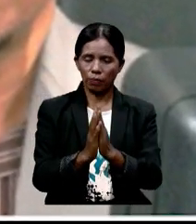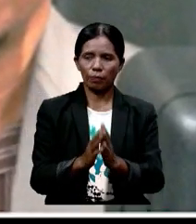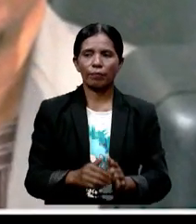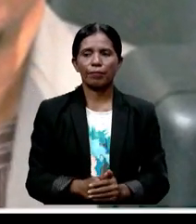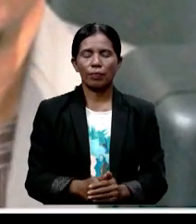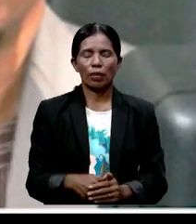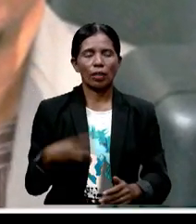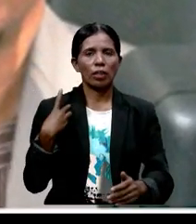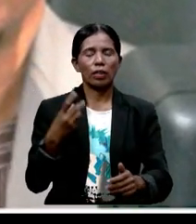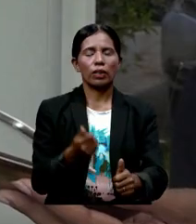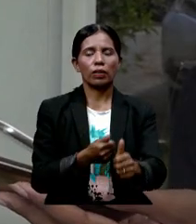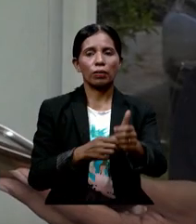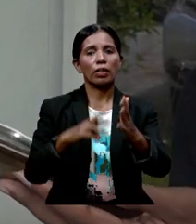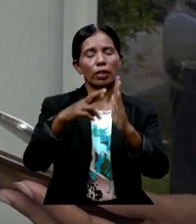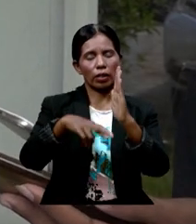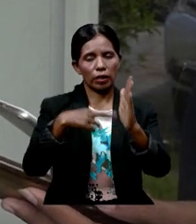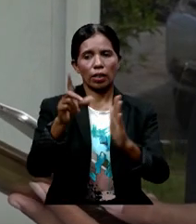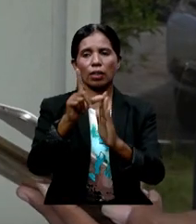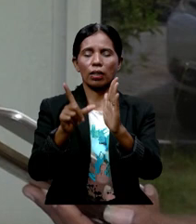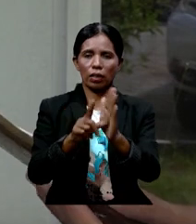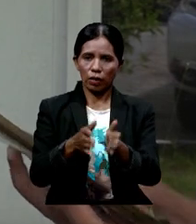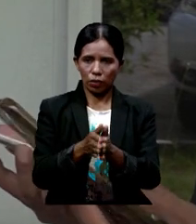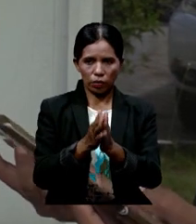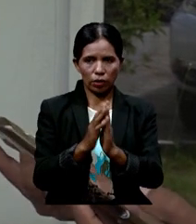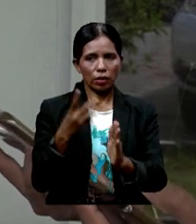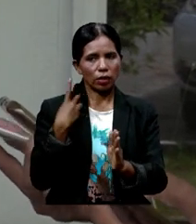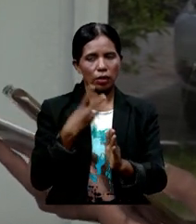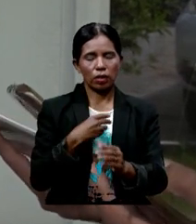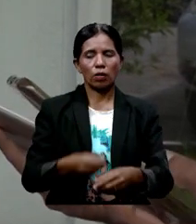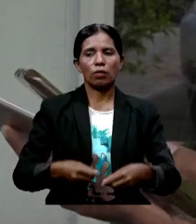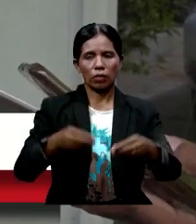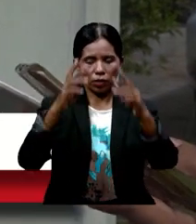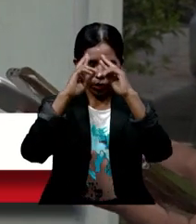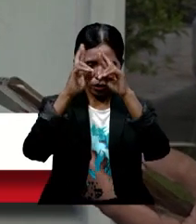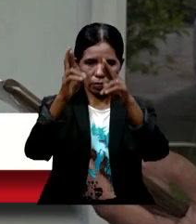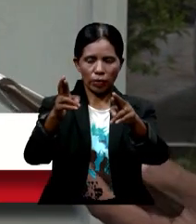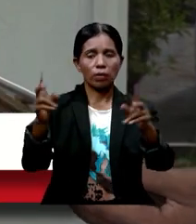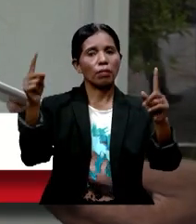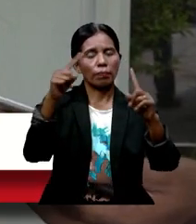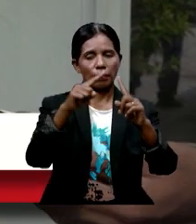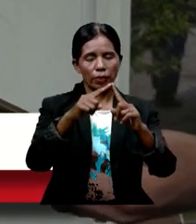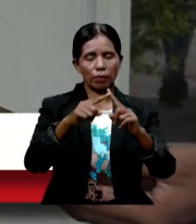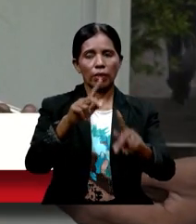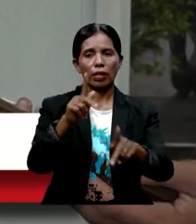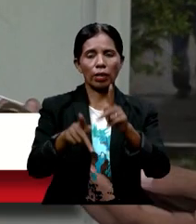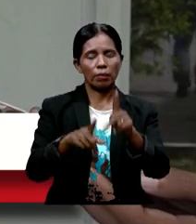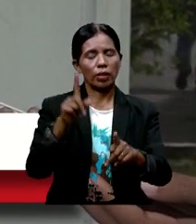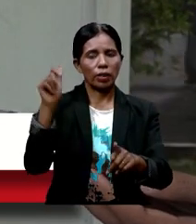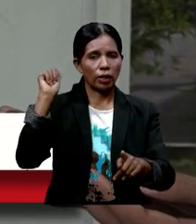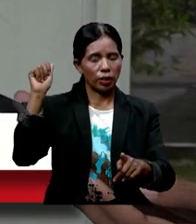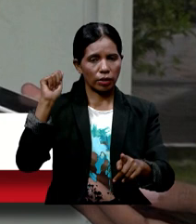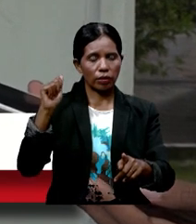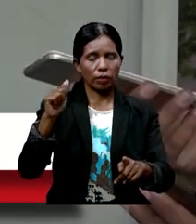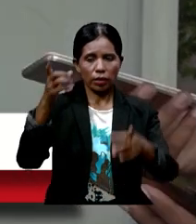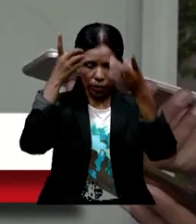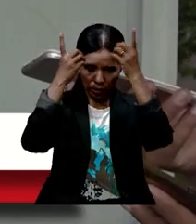que preencher o critério da né, lei russo, e te for respeito para o candidato. Né? Agora, a decisão